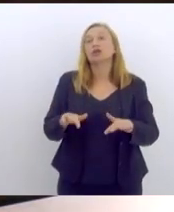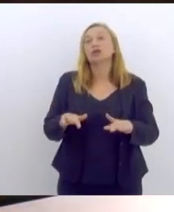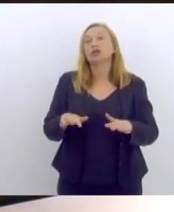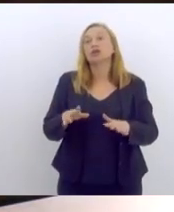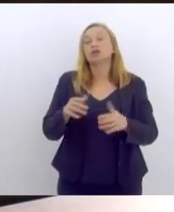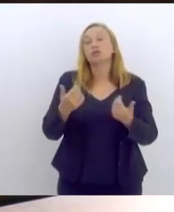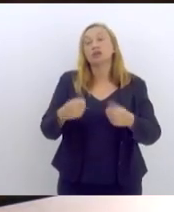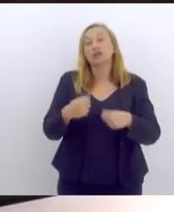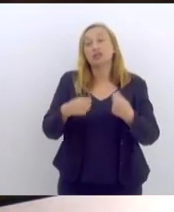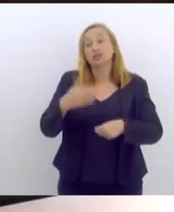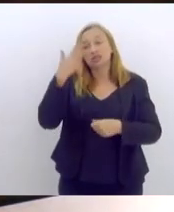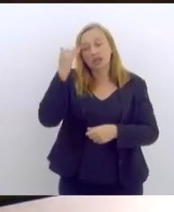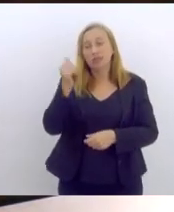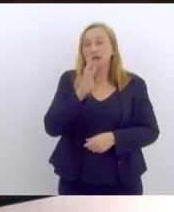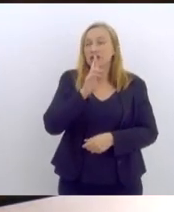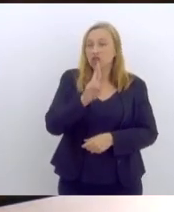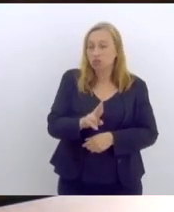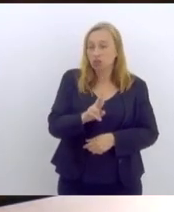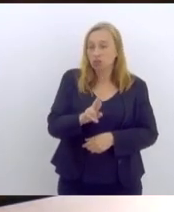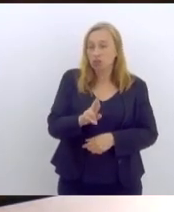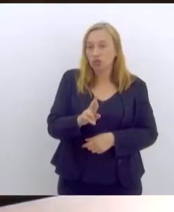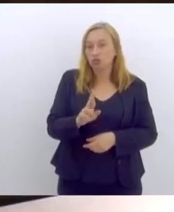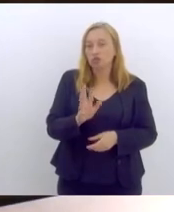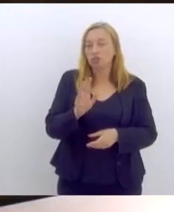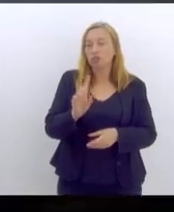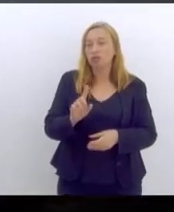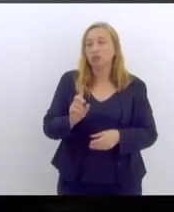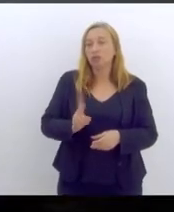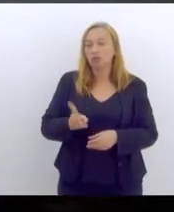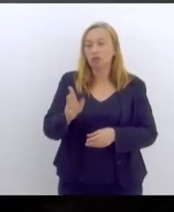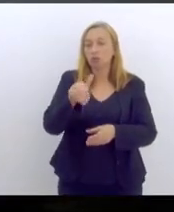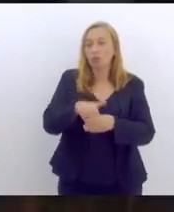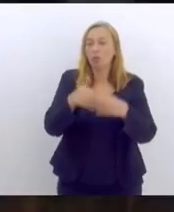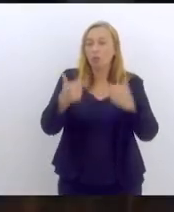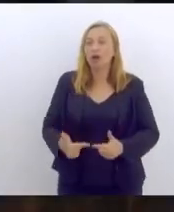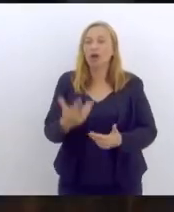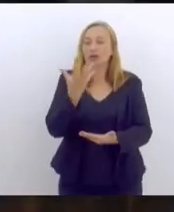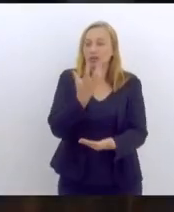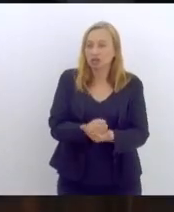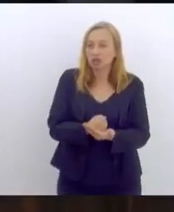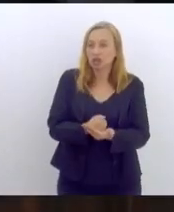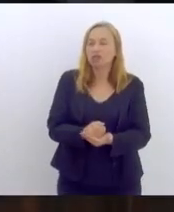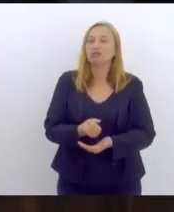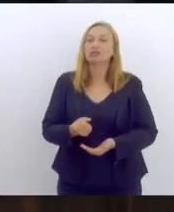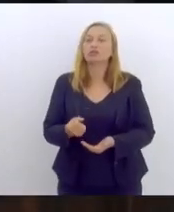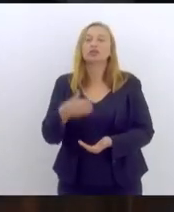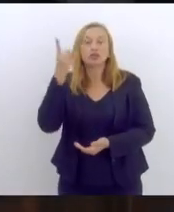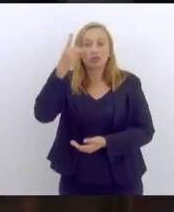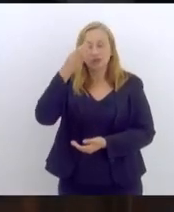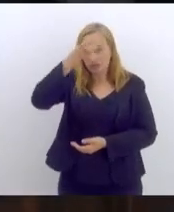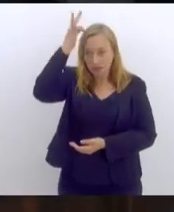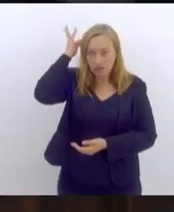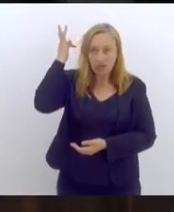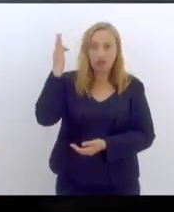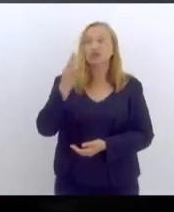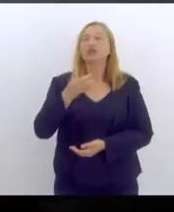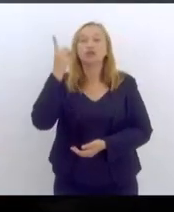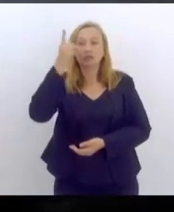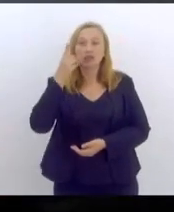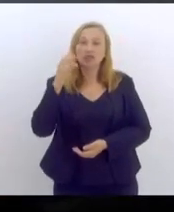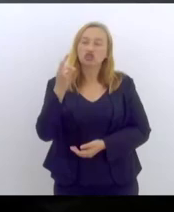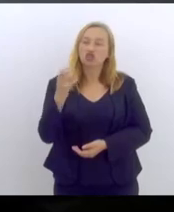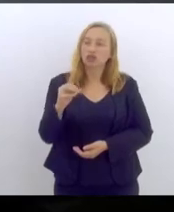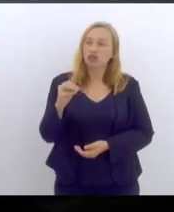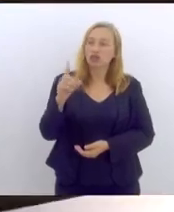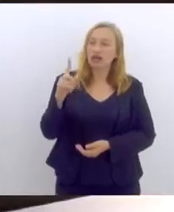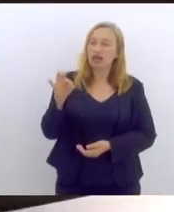devidamente esclarecida, eu opto pela abstenção. É registrado, deputado Fred Pacheco. Deputado Thiago Galhaço. Boa tarde,